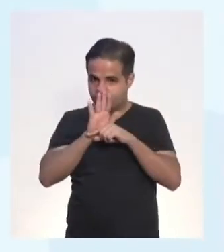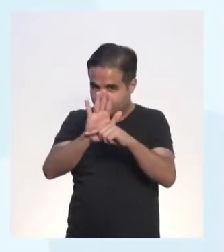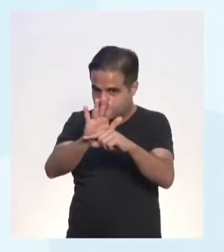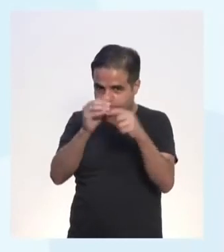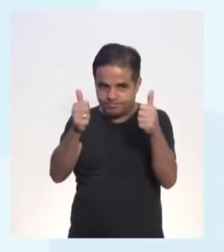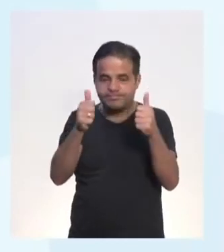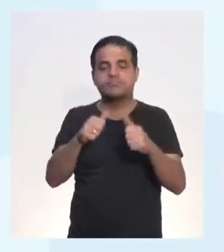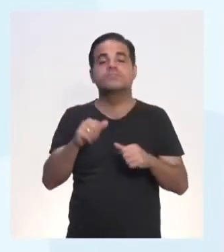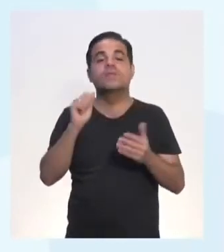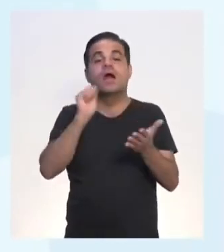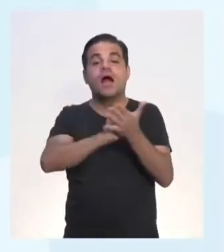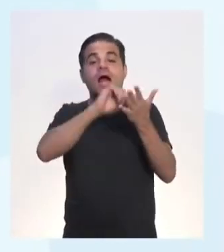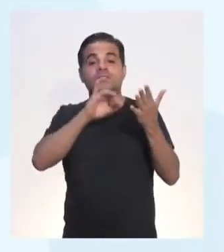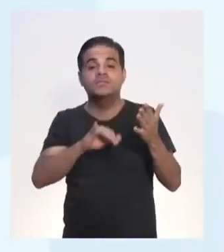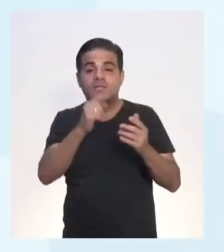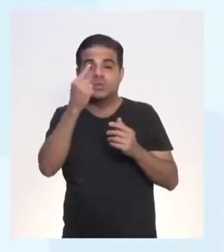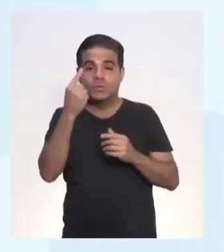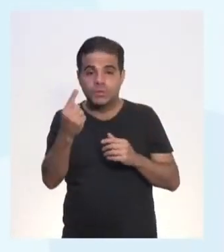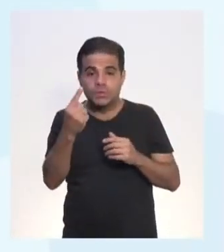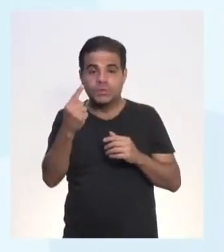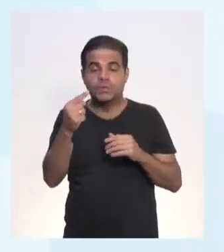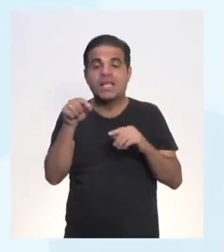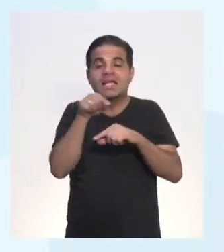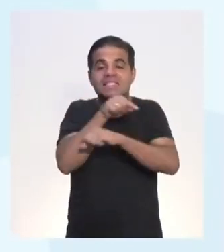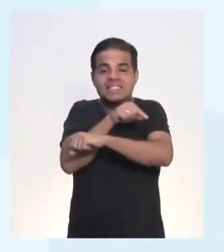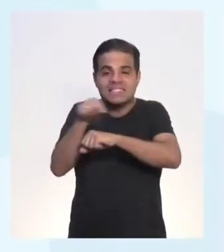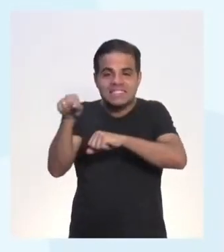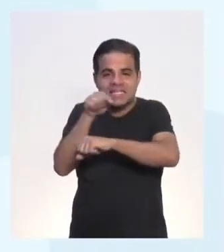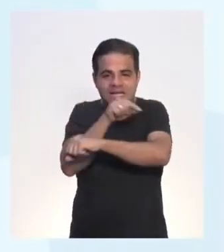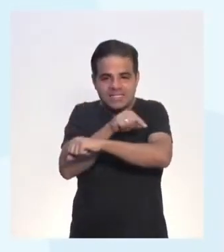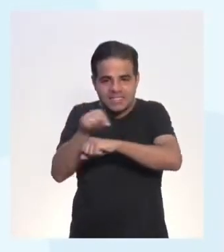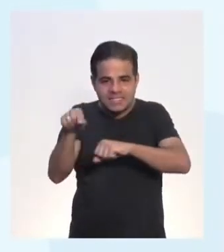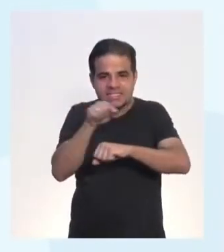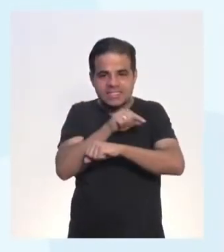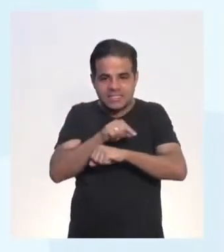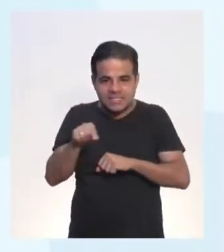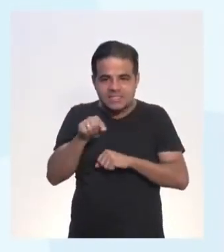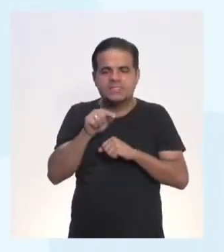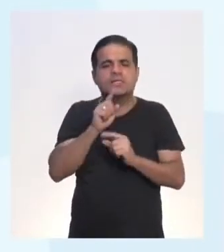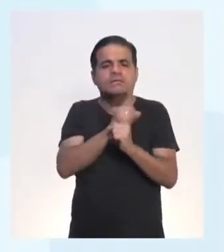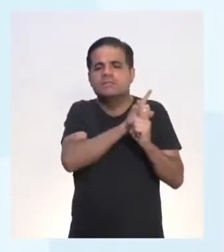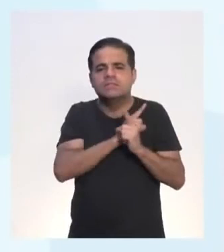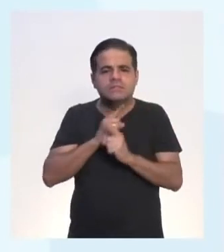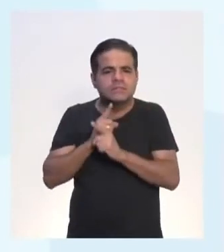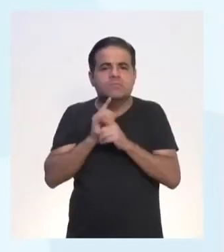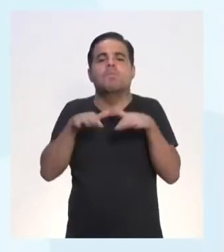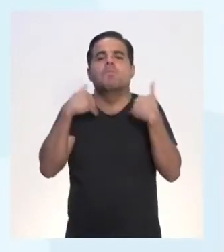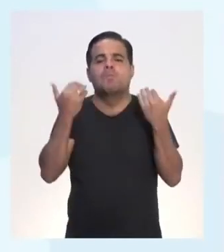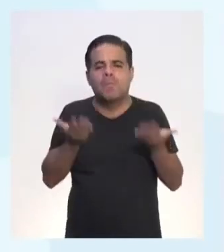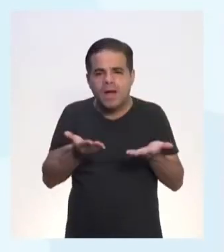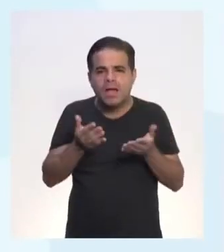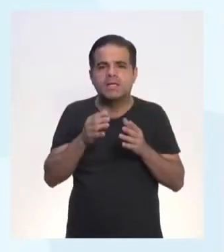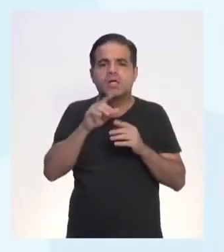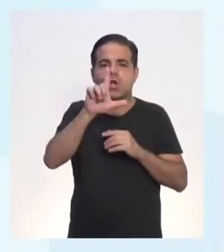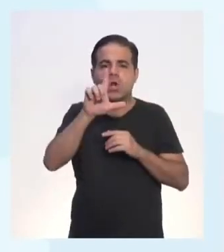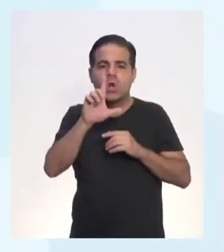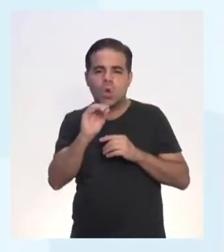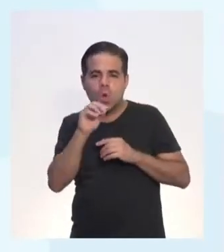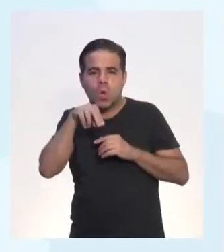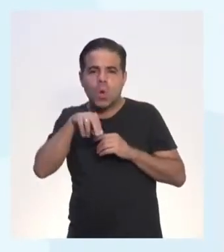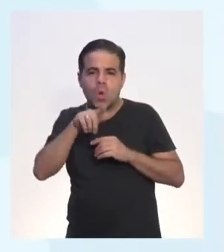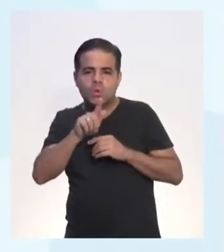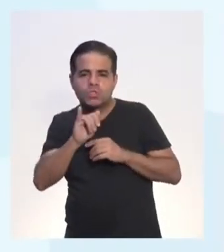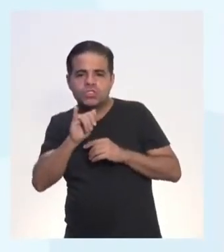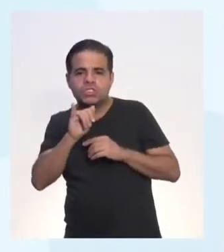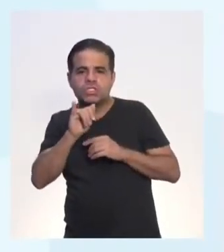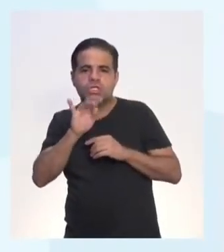sequência. Atividade 1. Das linhas abaixo, tá? Identifique quais são longitudinais. Você